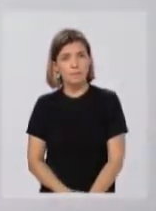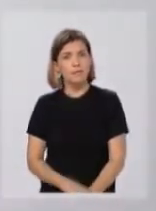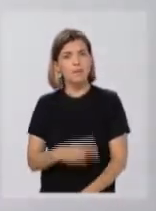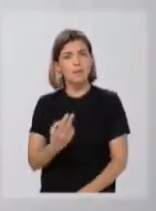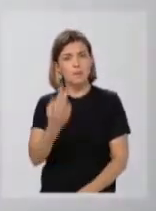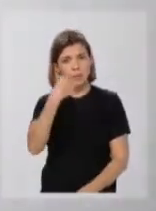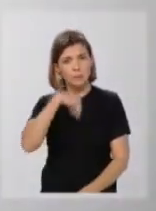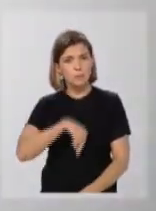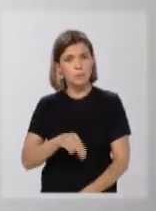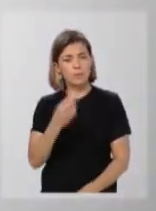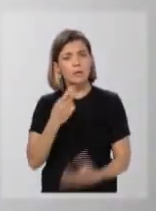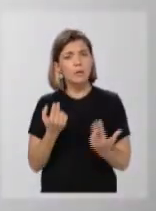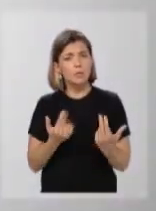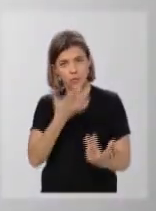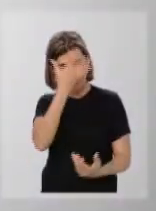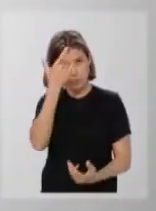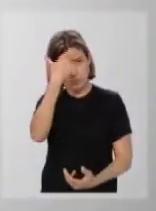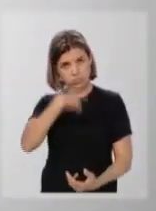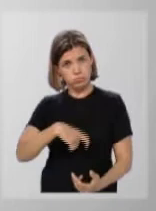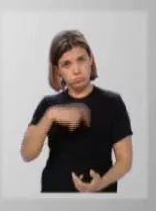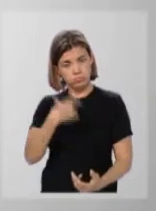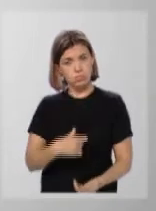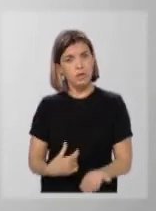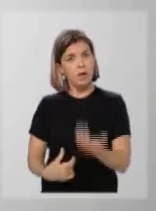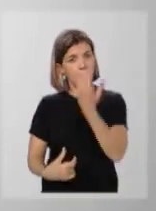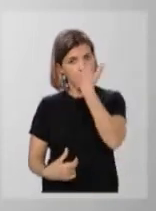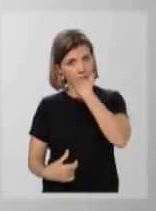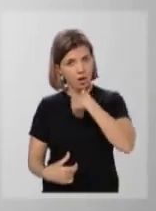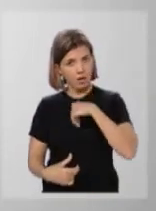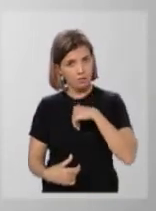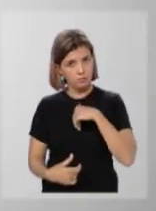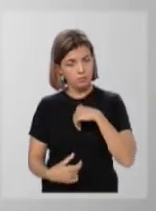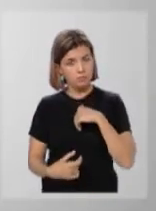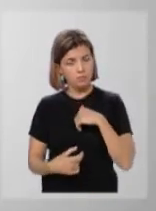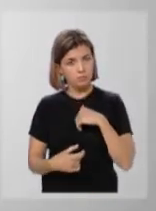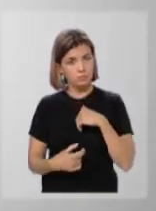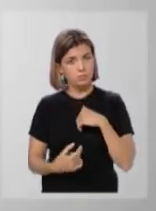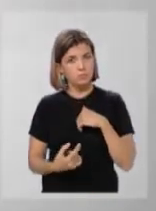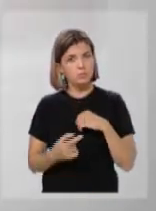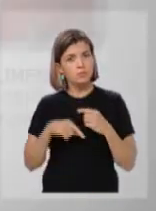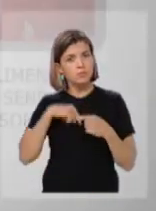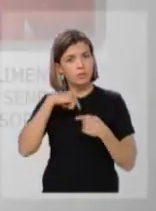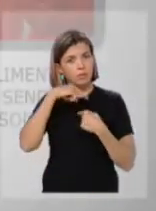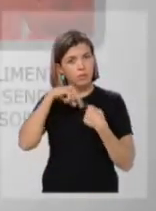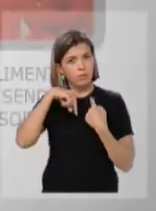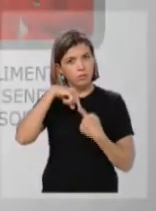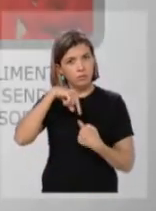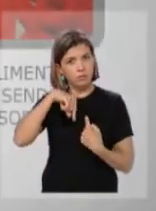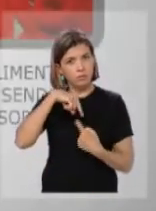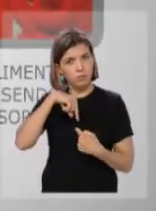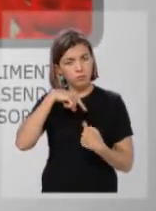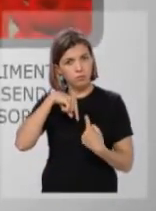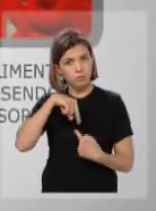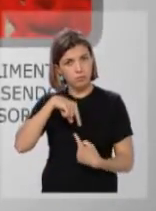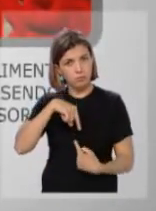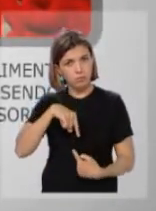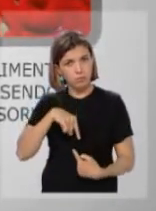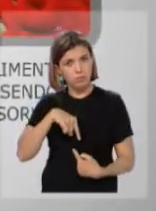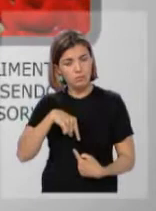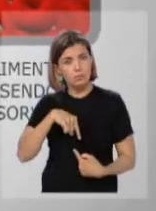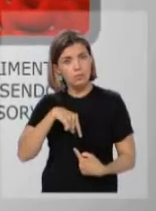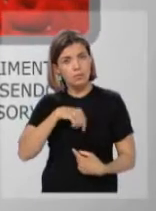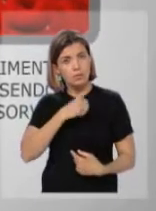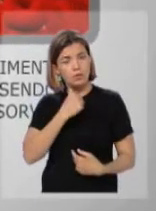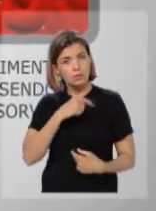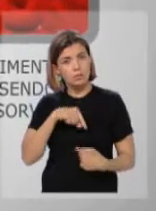Os rotíferos se alimentam exatamente como a gente. Ingerem os alimentos pela boca, de onde transitam por outros órgãos do